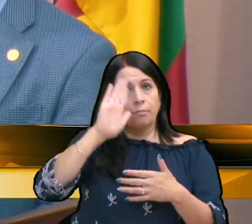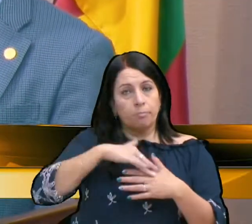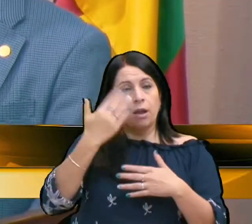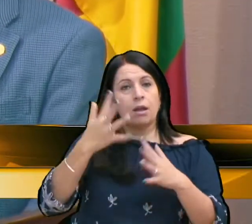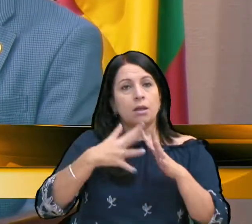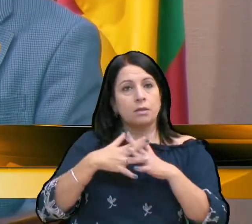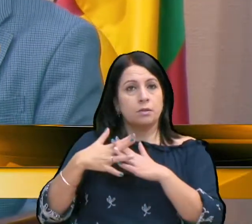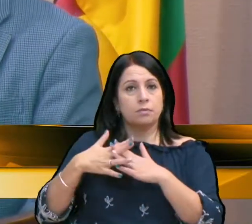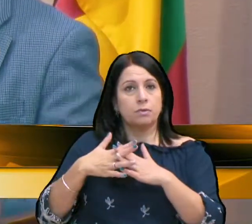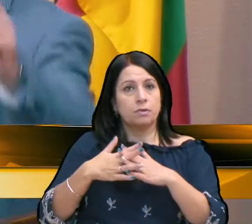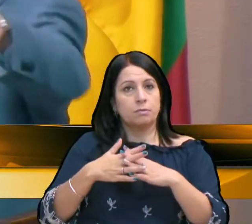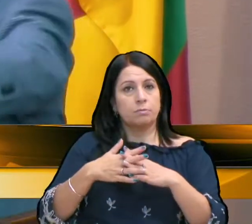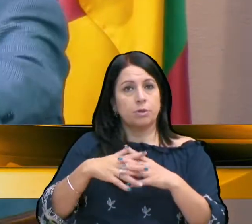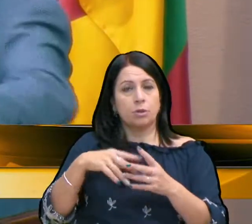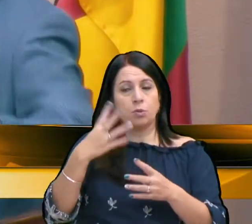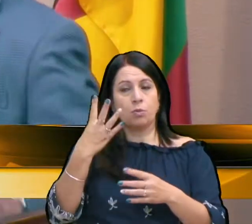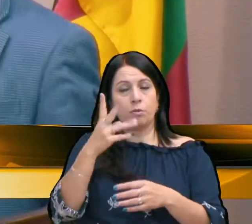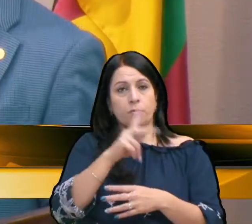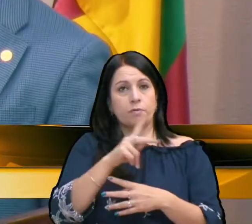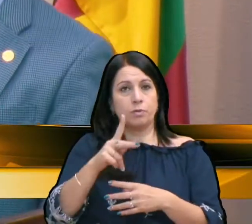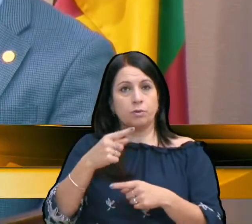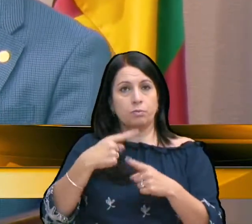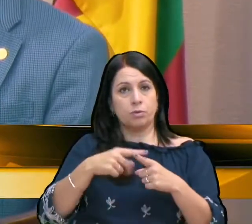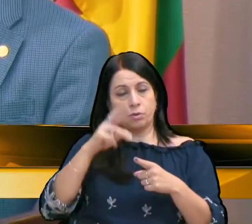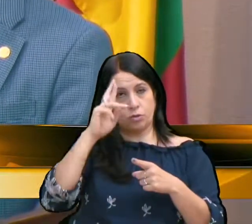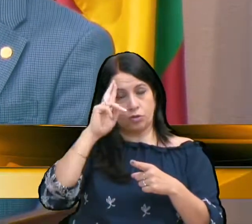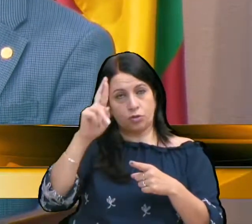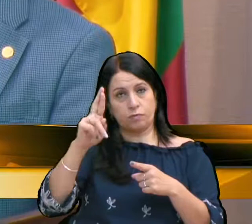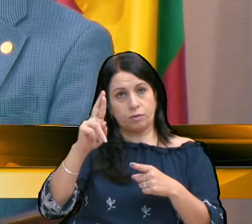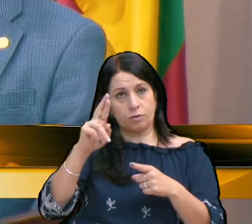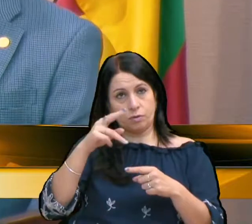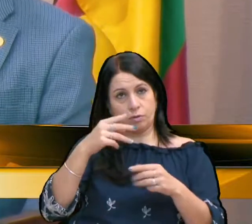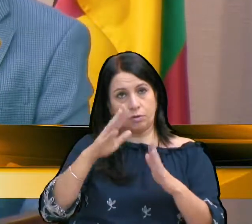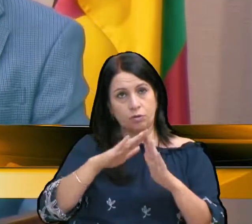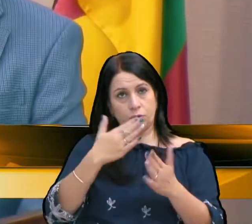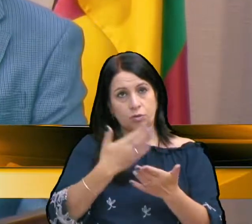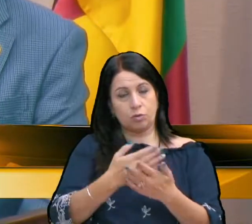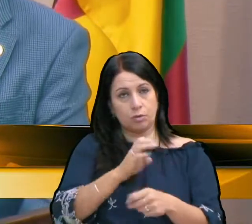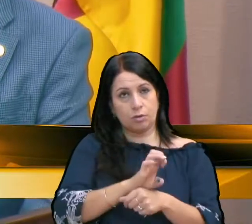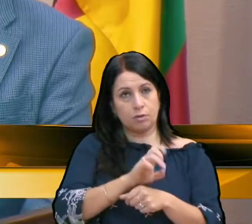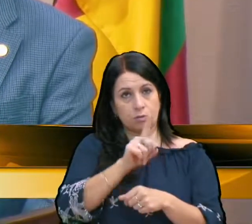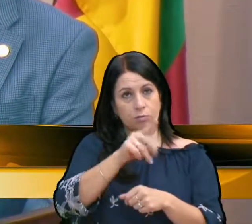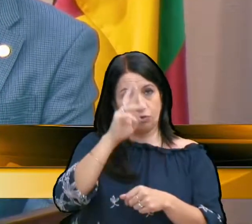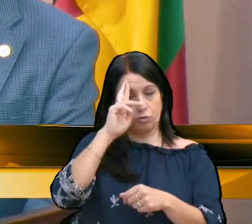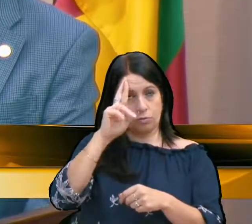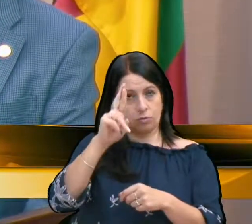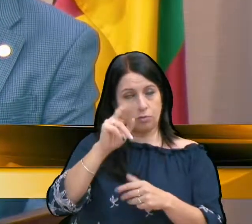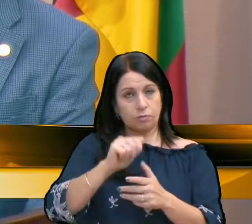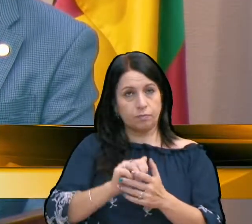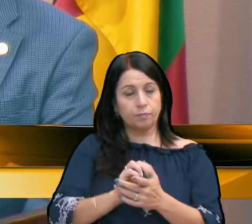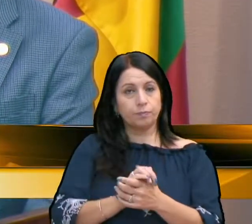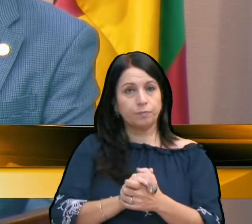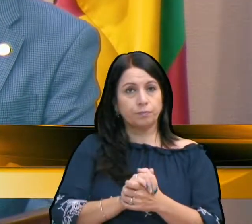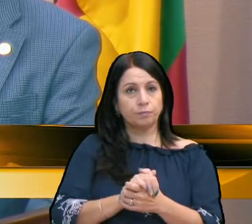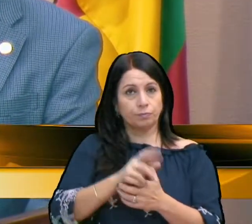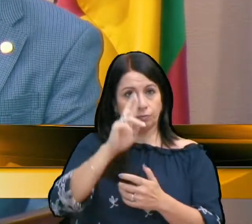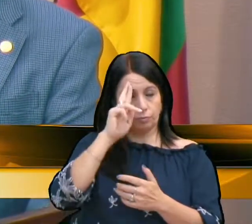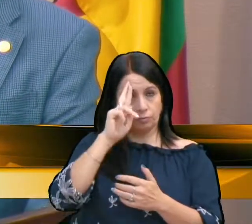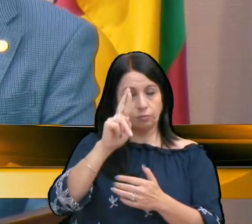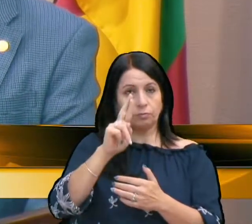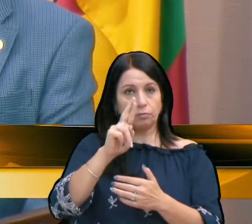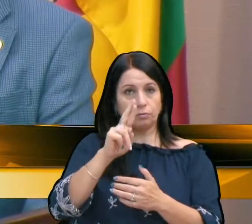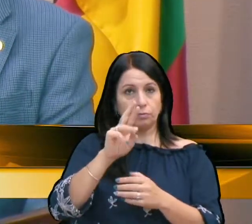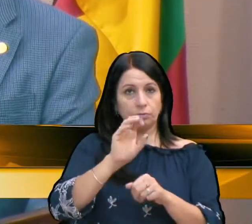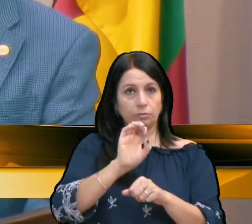apenas 4 professores, porque são diretores de escolas estaduais, sendo que uma diretora, ela é diretora